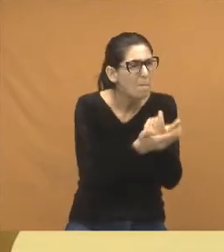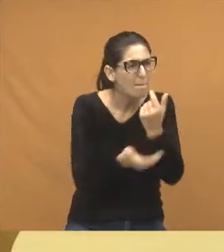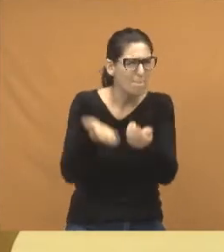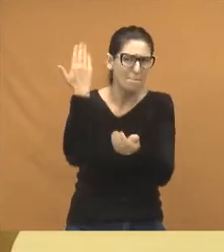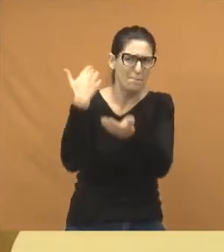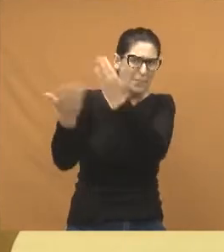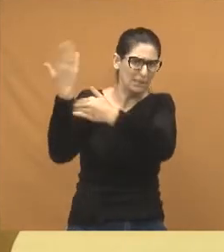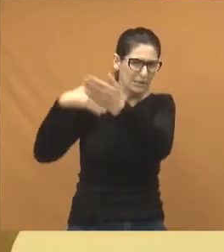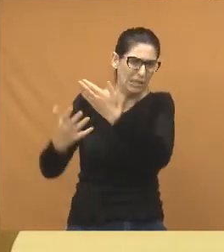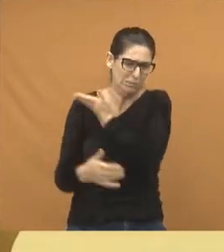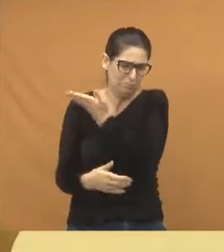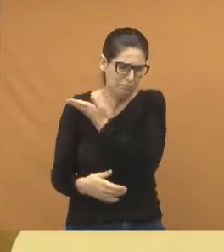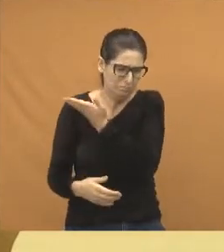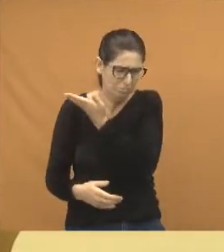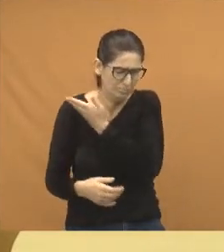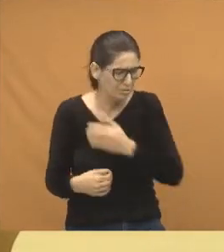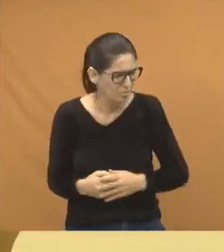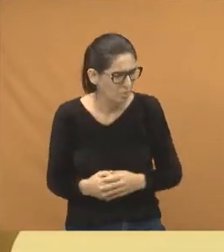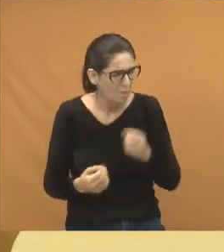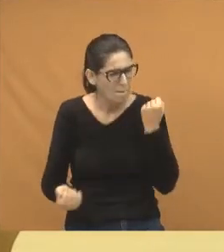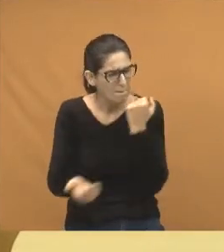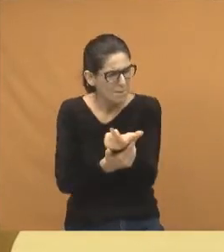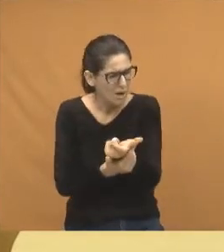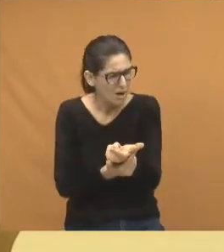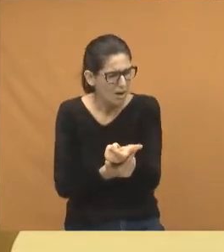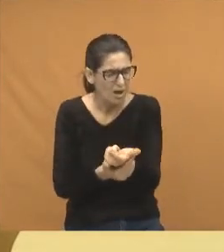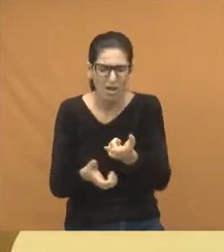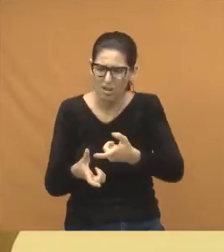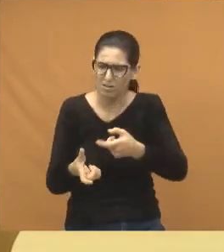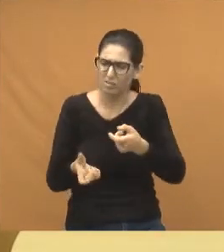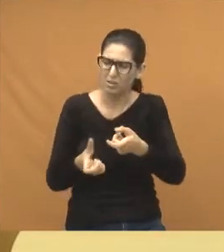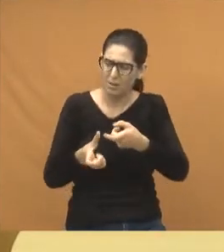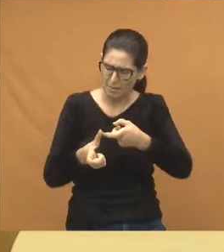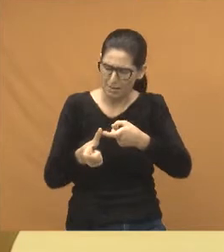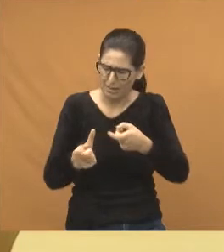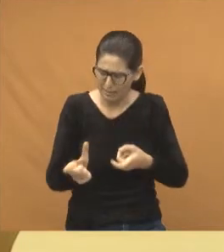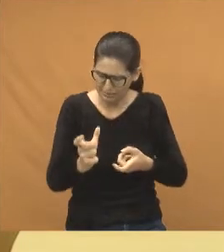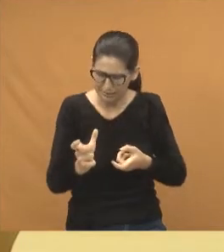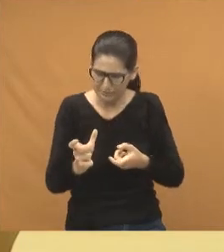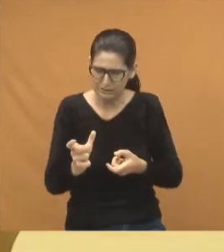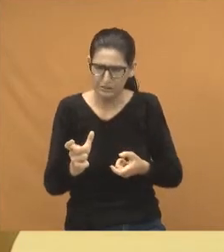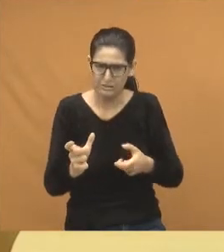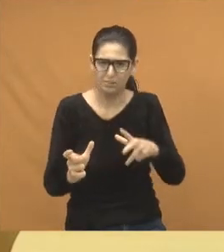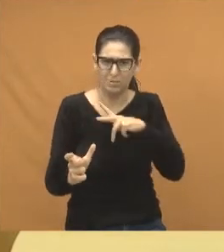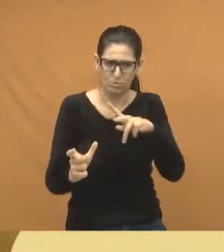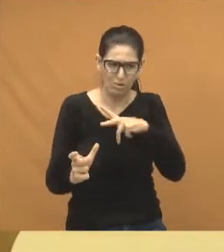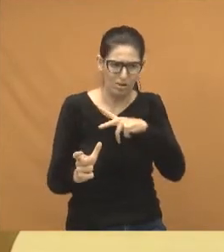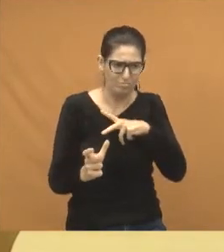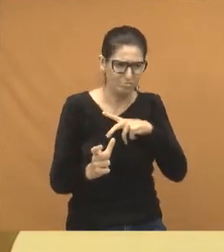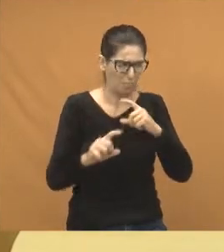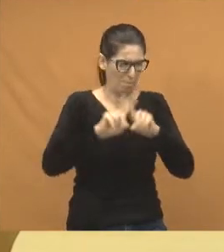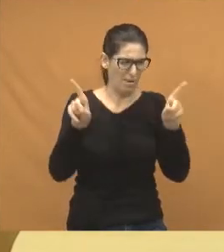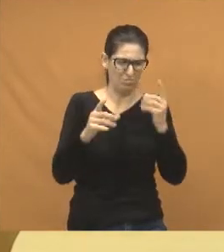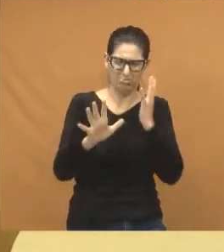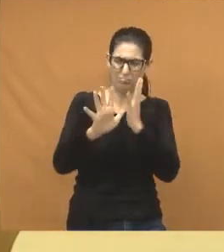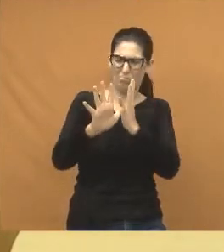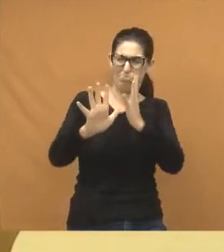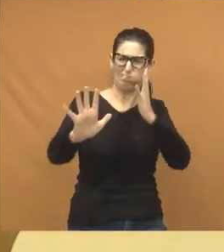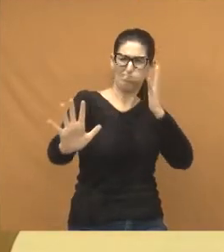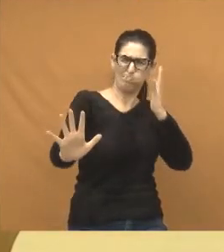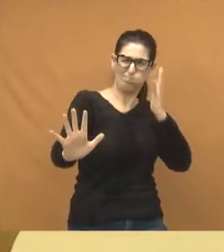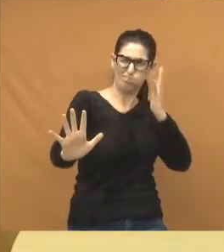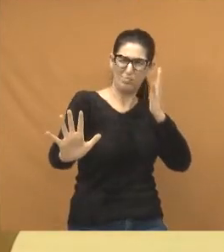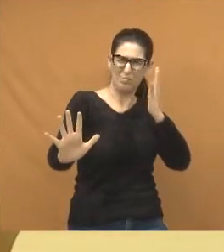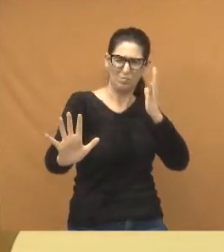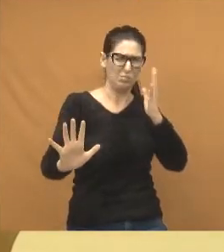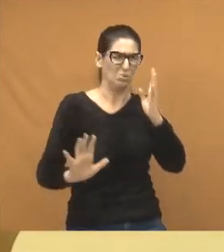posto médico, na fila. Perdeu isso aí. Perdeu o convênio. E o convênio é o